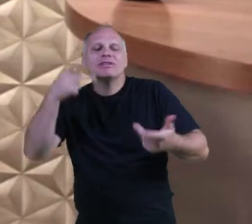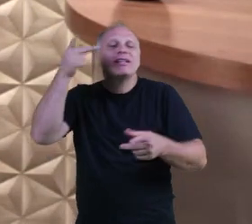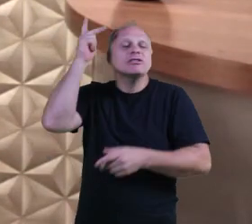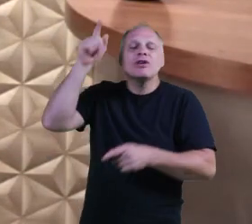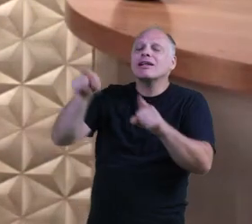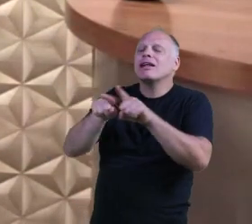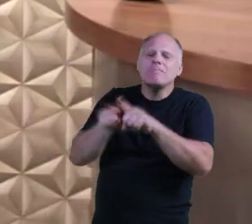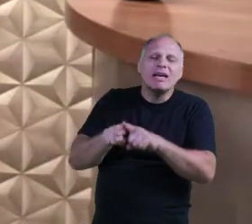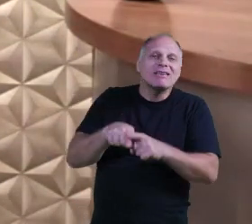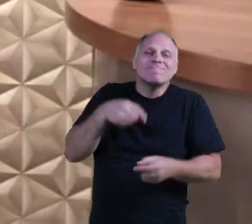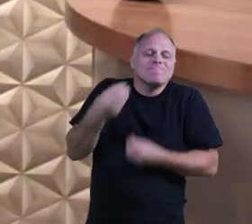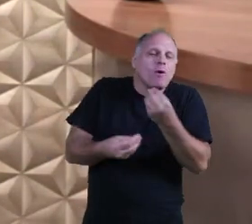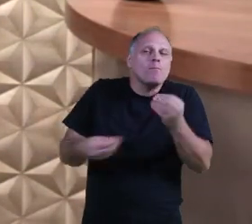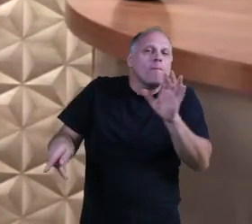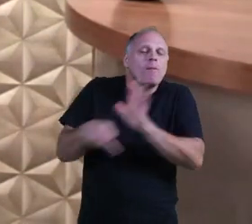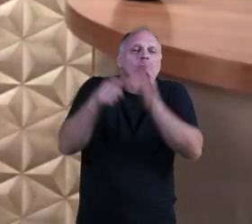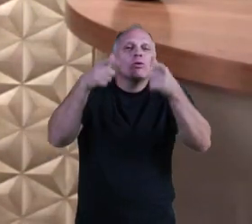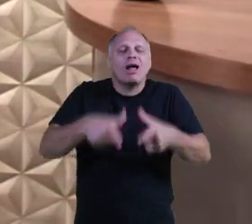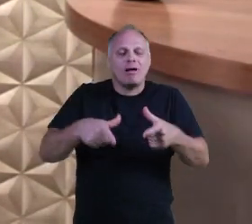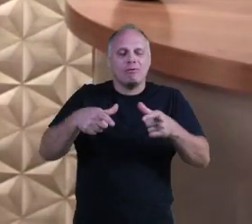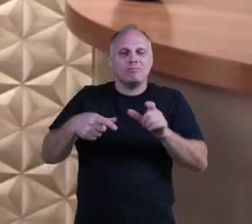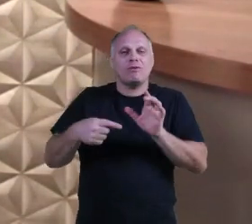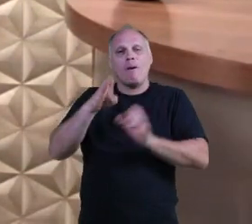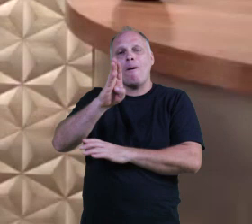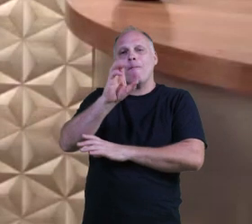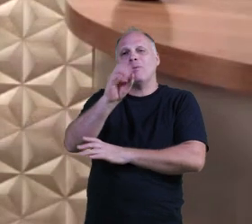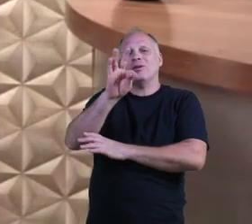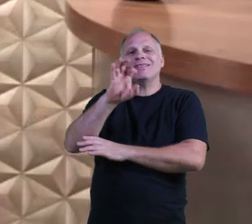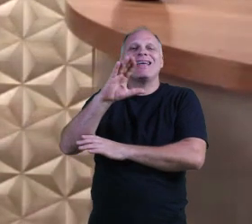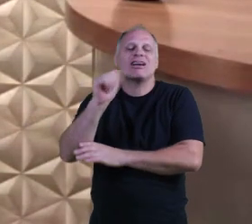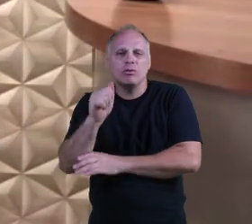meu de realizar e trazer o Grupo Fundo de Quintal.